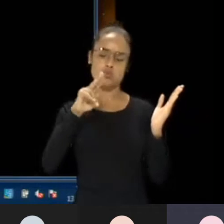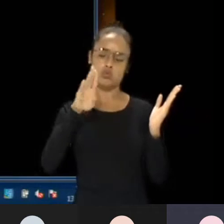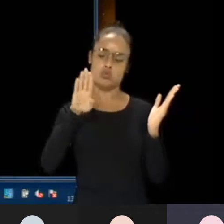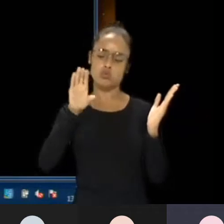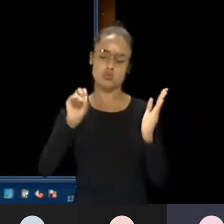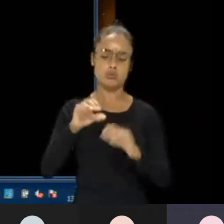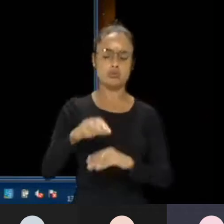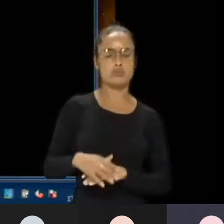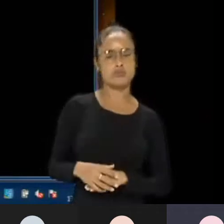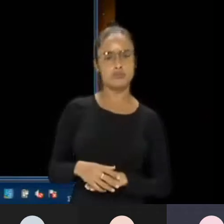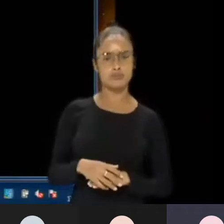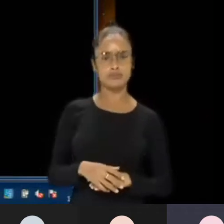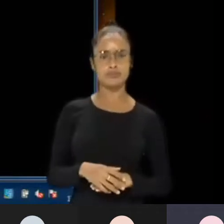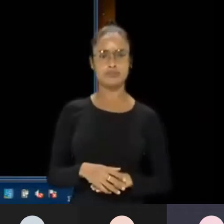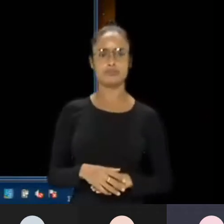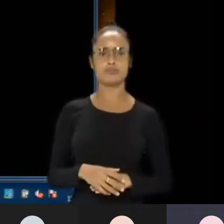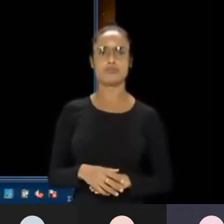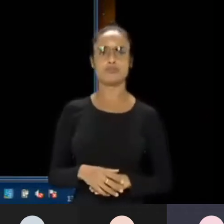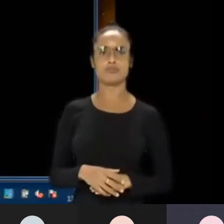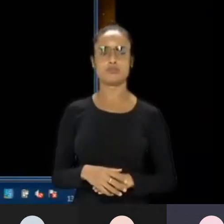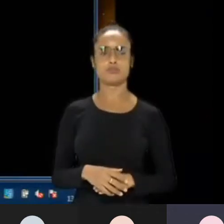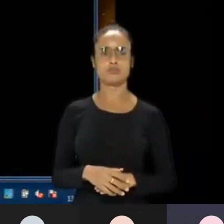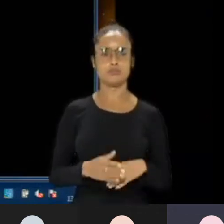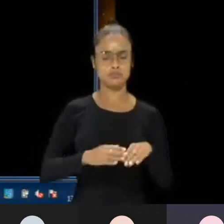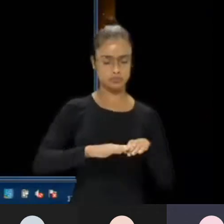e de forma planificada.